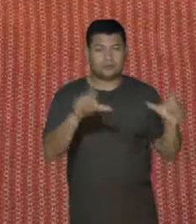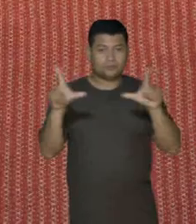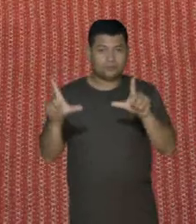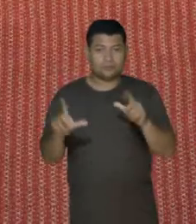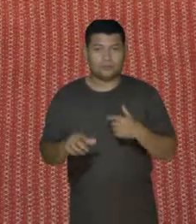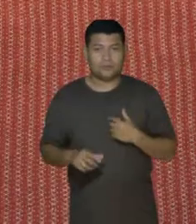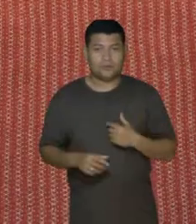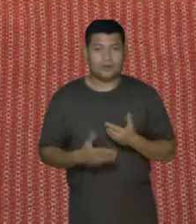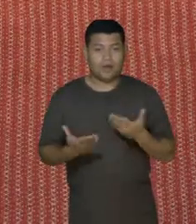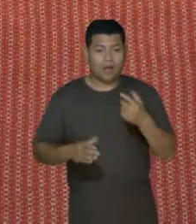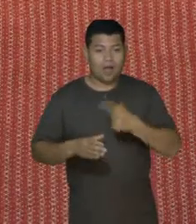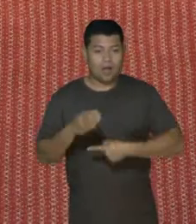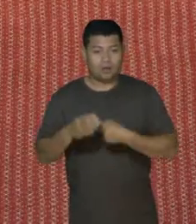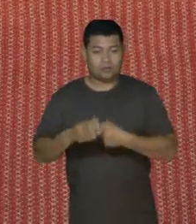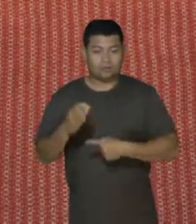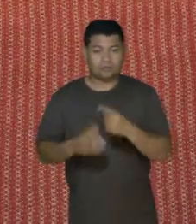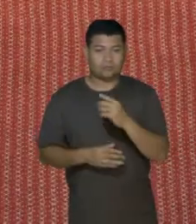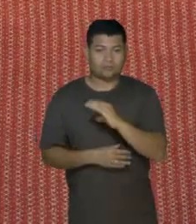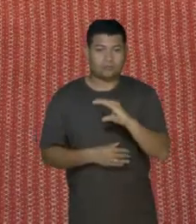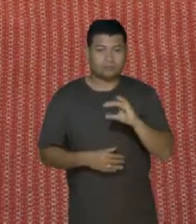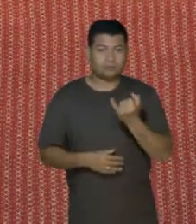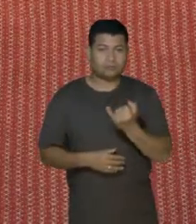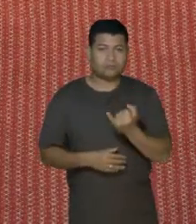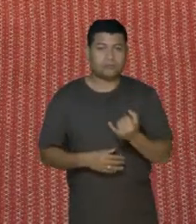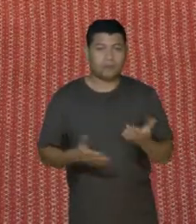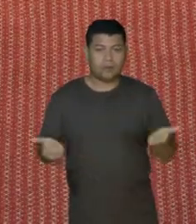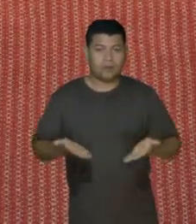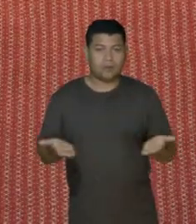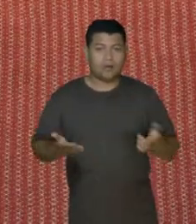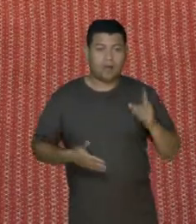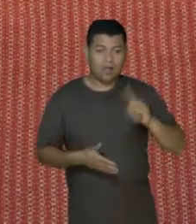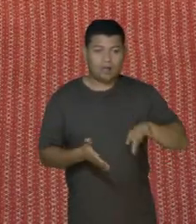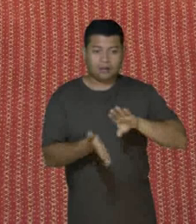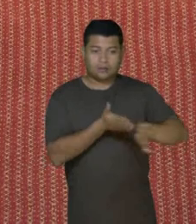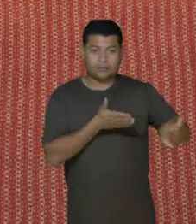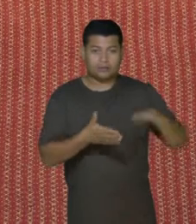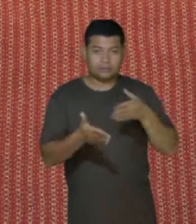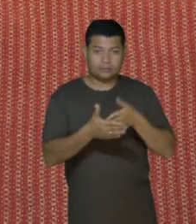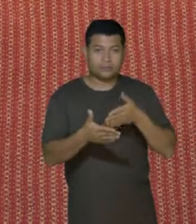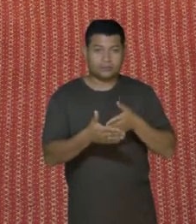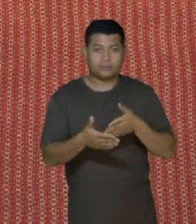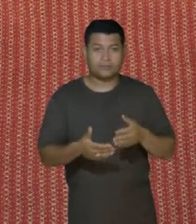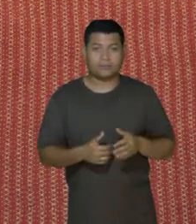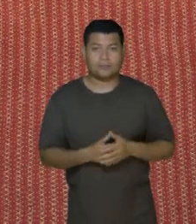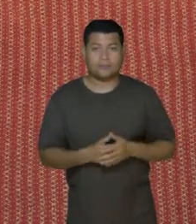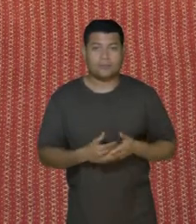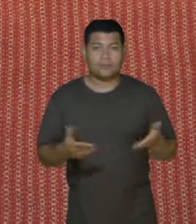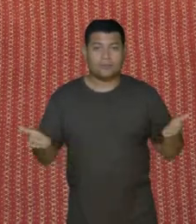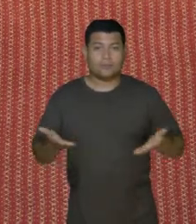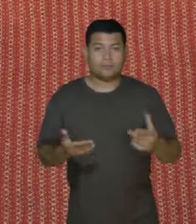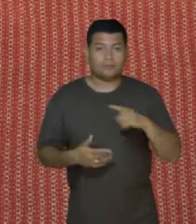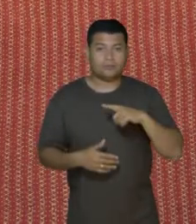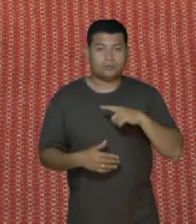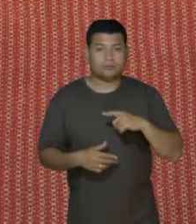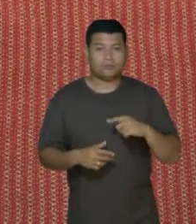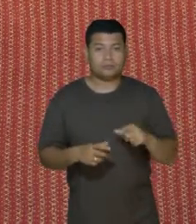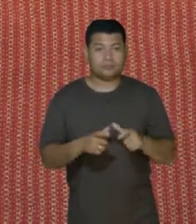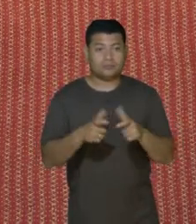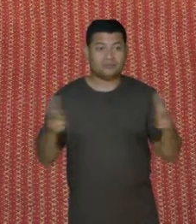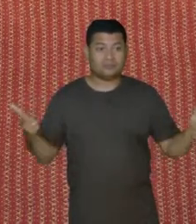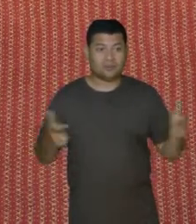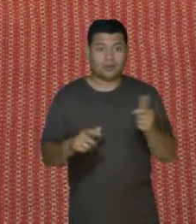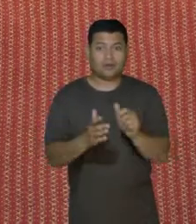Comissão de Justiça é pela rejeição ao veto, E hoje tem uma ampla matéria nos